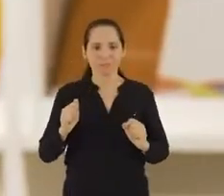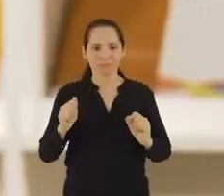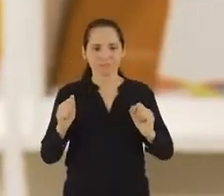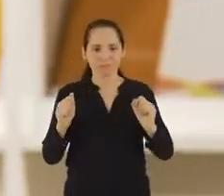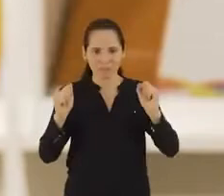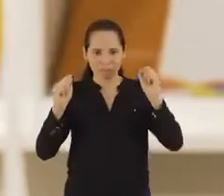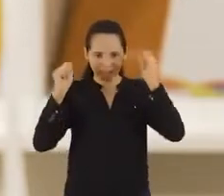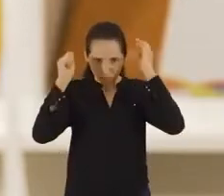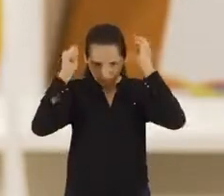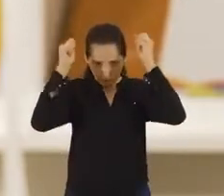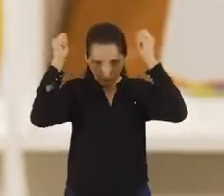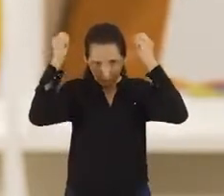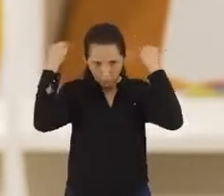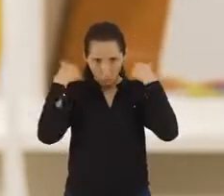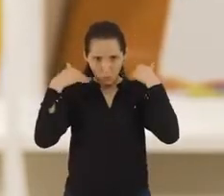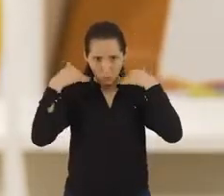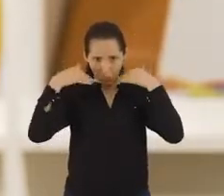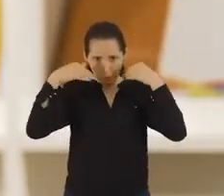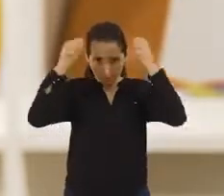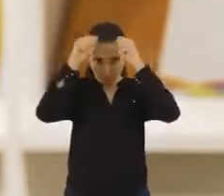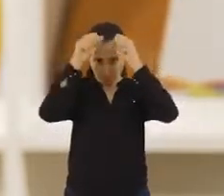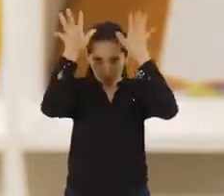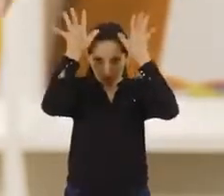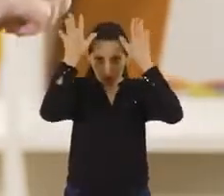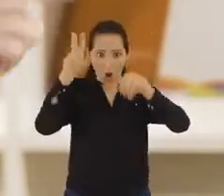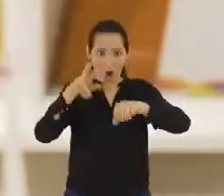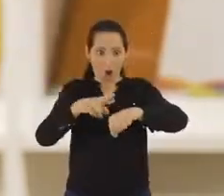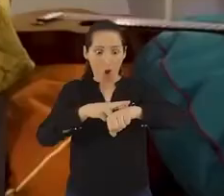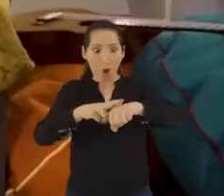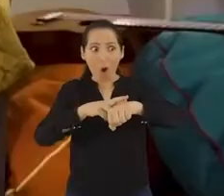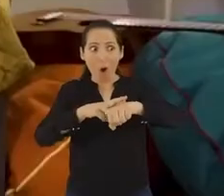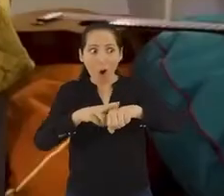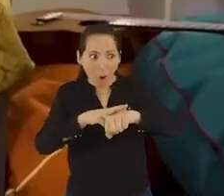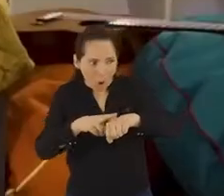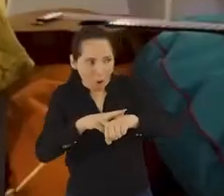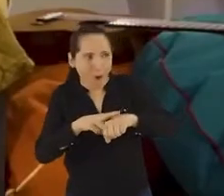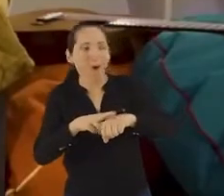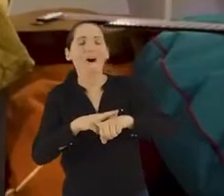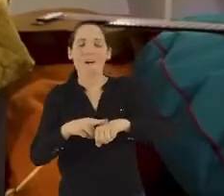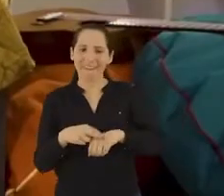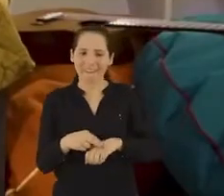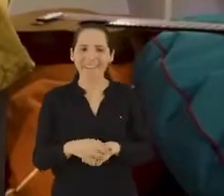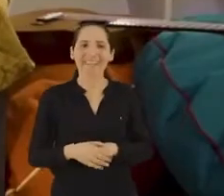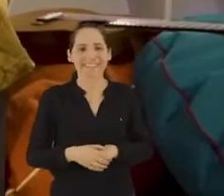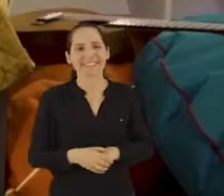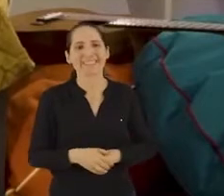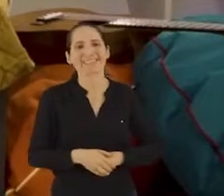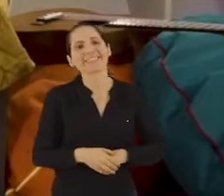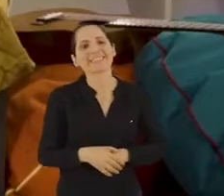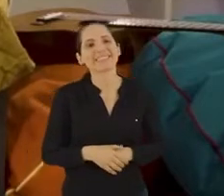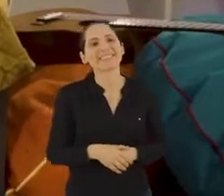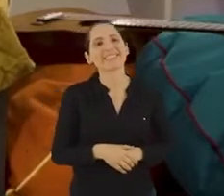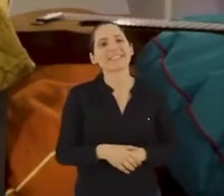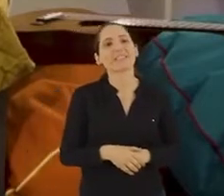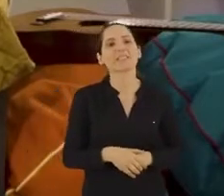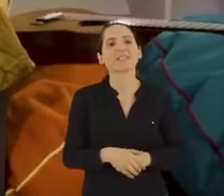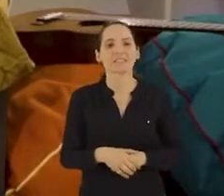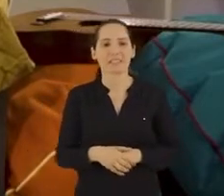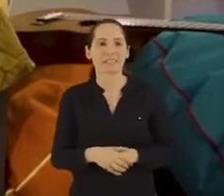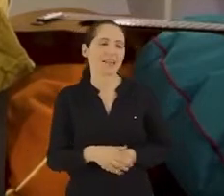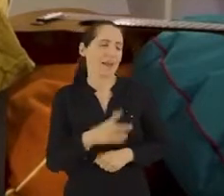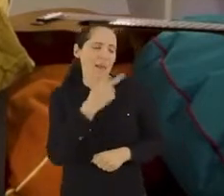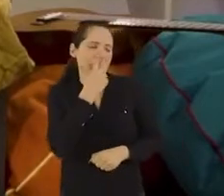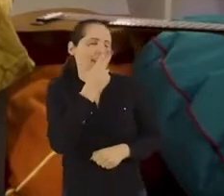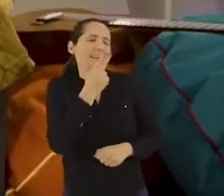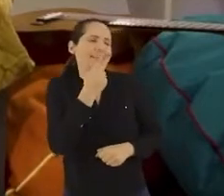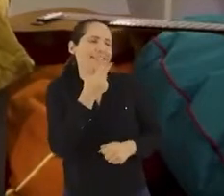era curtinho, arrepiado e roxo. Sim, roxinho. Que dava o ar para Dona Ornélia, assim, um ar de